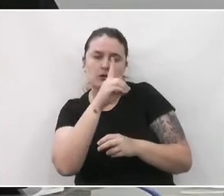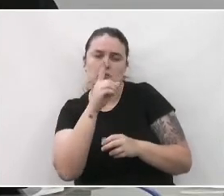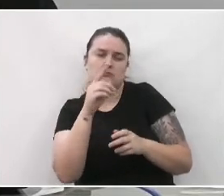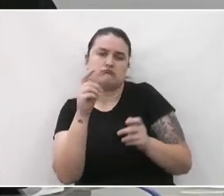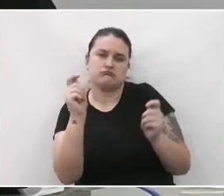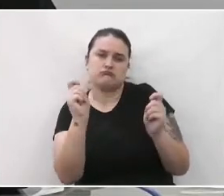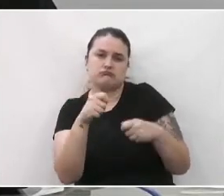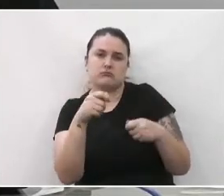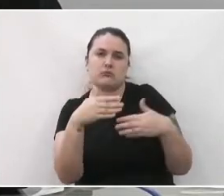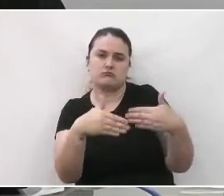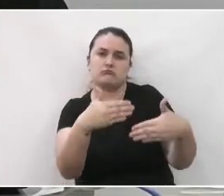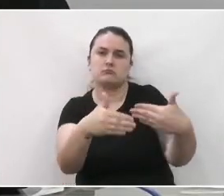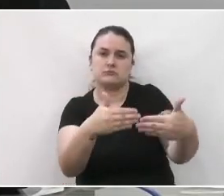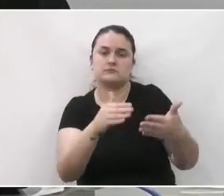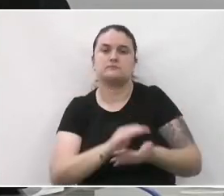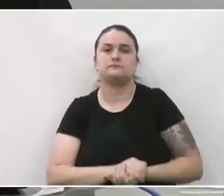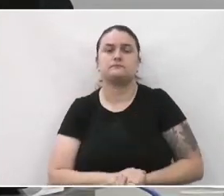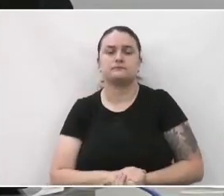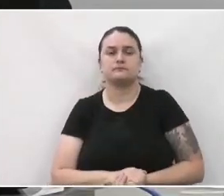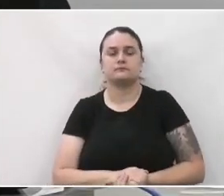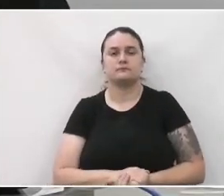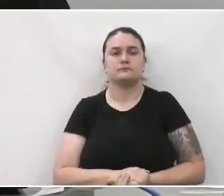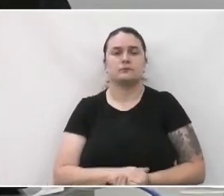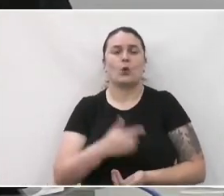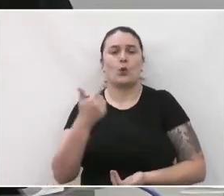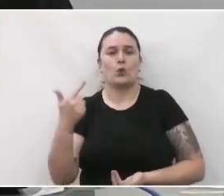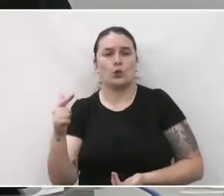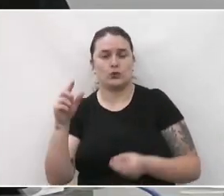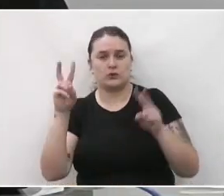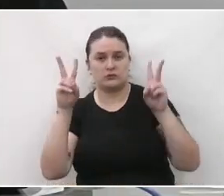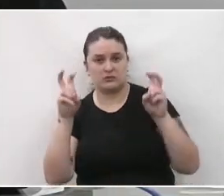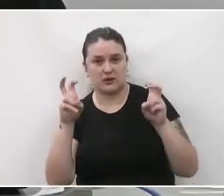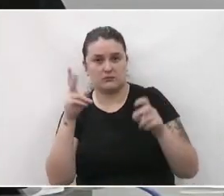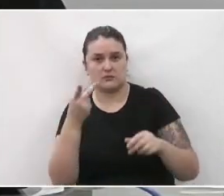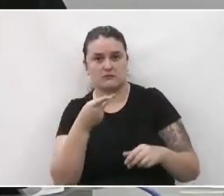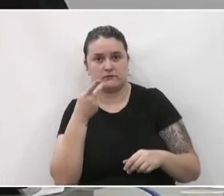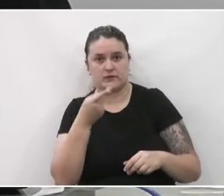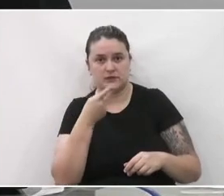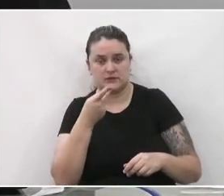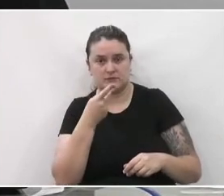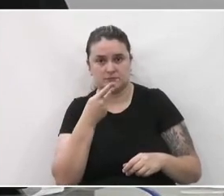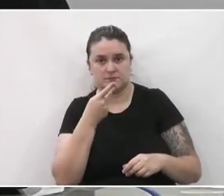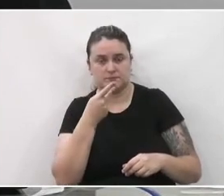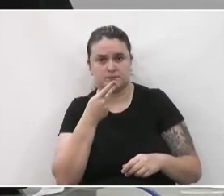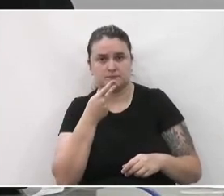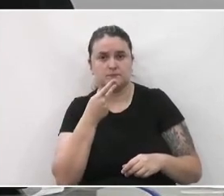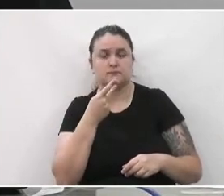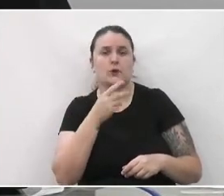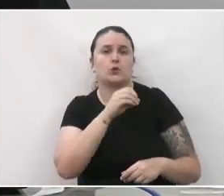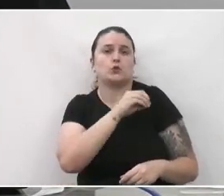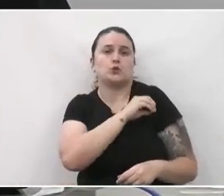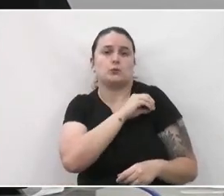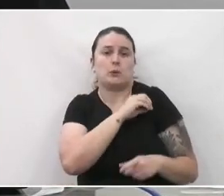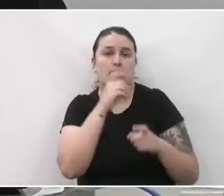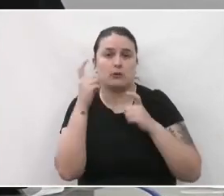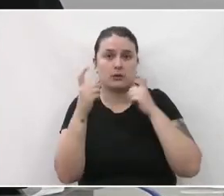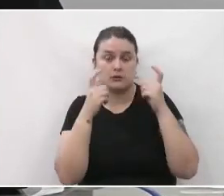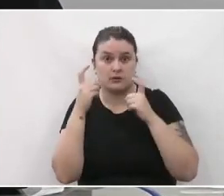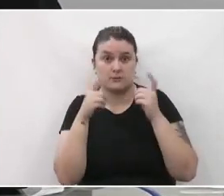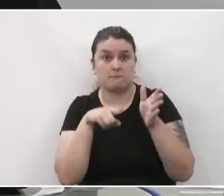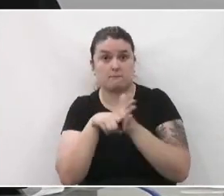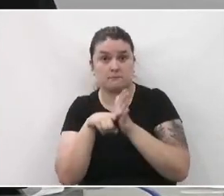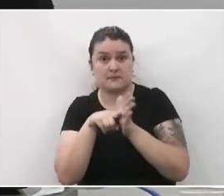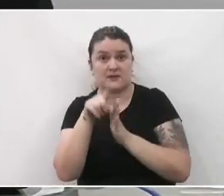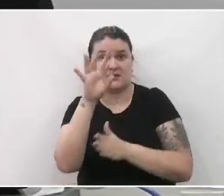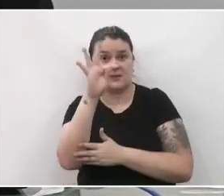seguir esse caminho. Outro assunto que eu gostaria de abordar é um número preocupante. Segundo o levantamento